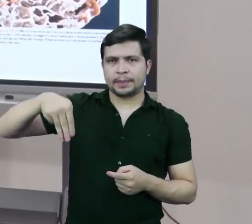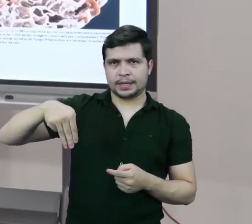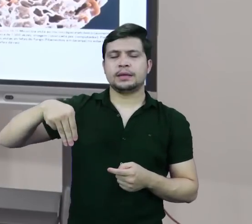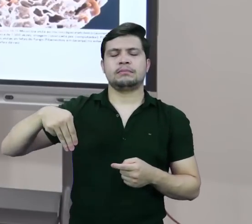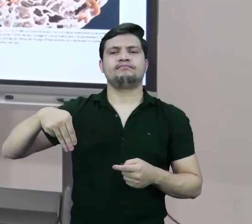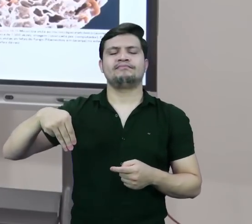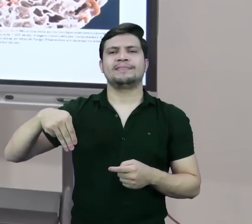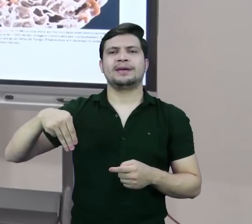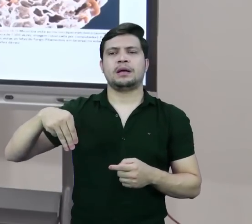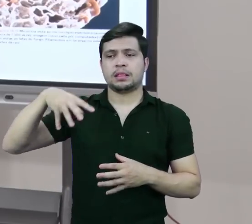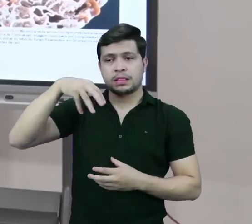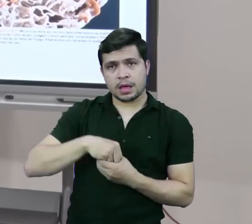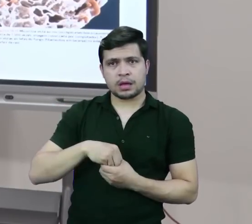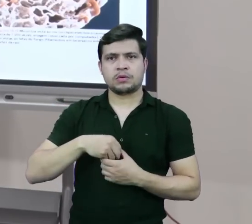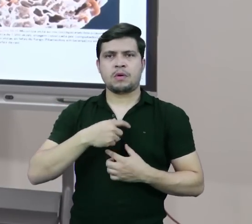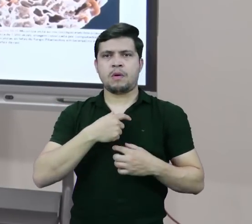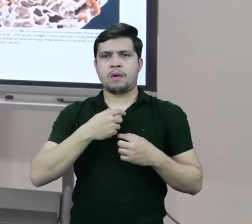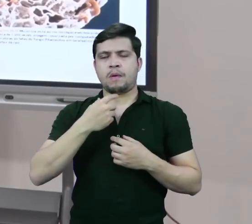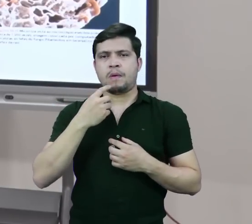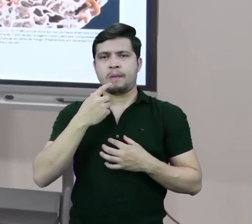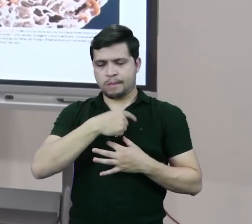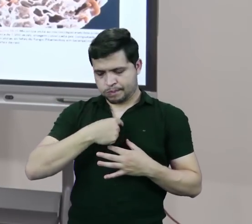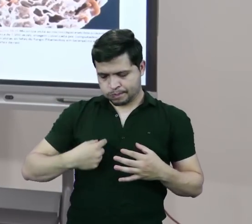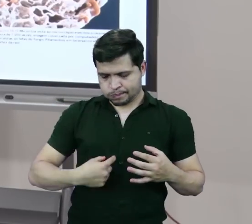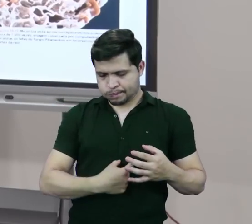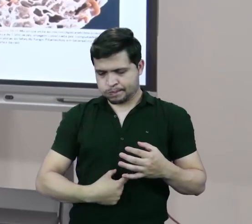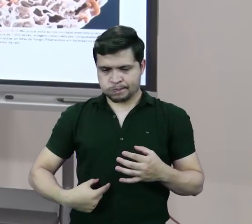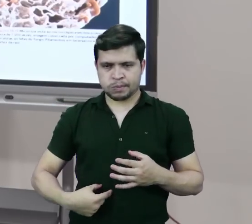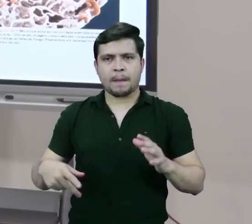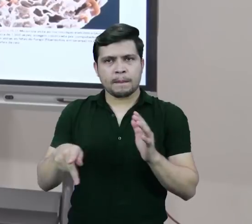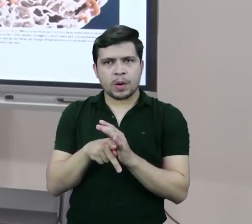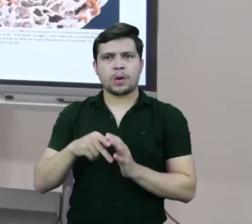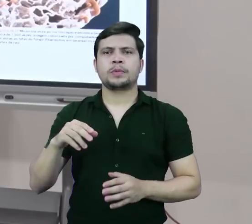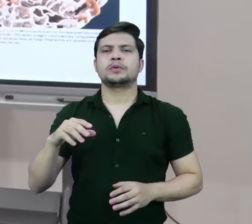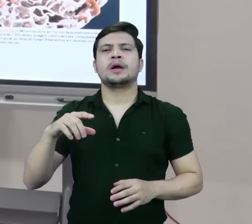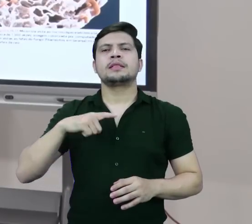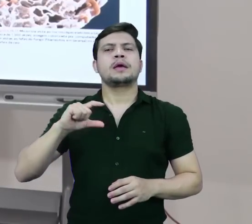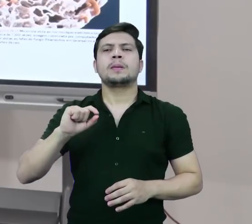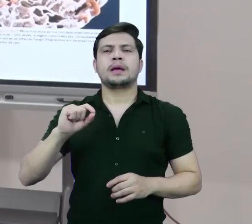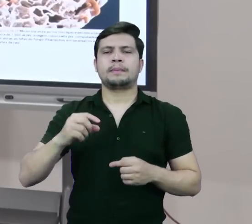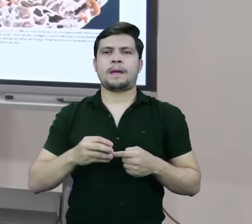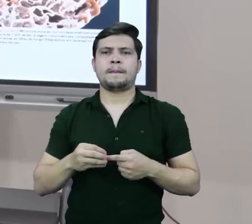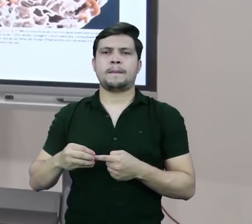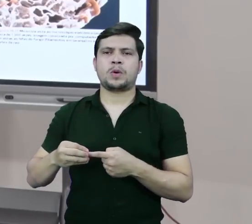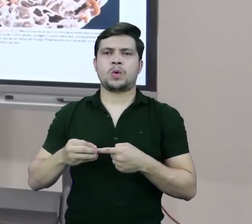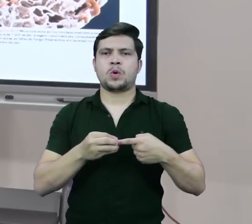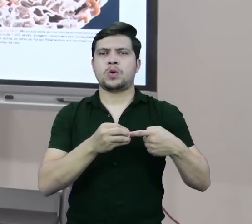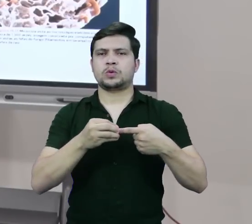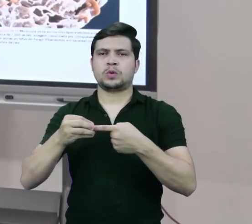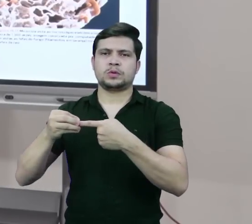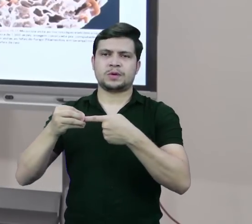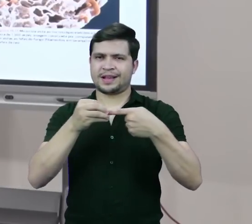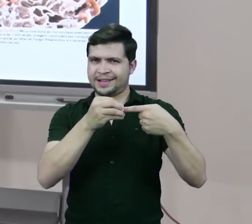alguns protozoários que vão degradar a matéria orgânica, a celulose que eles se alimentam. Né? Os cupins, se não existissem